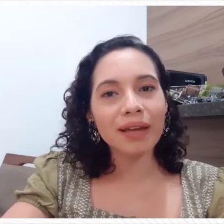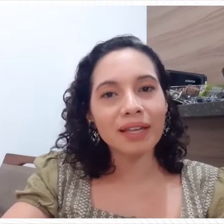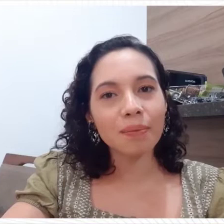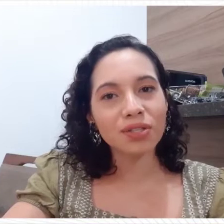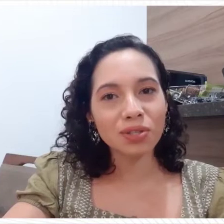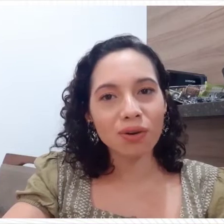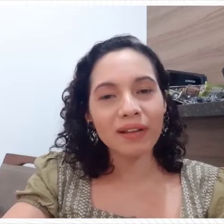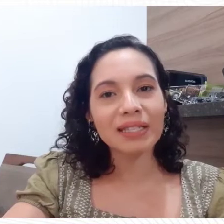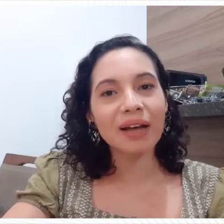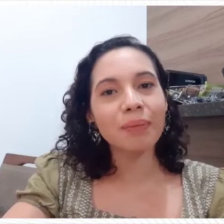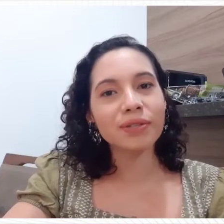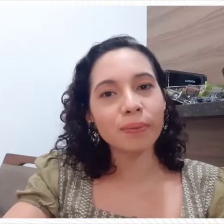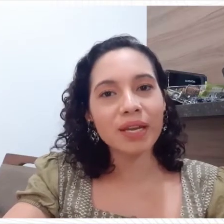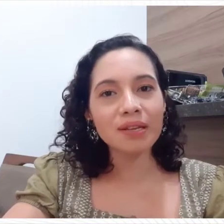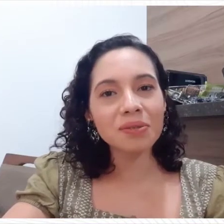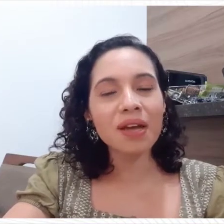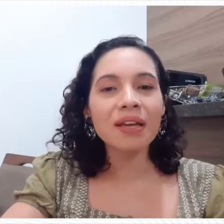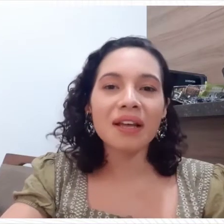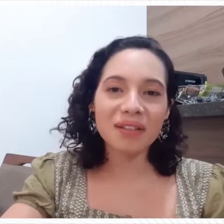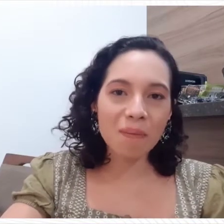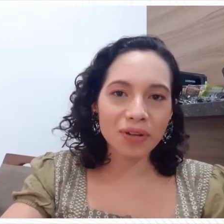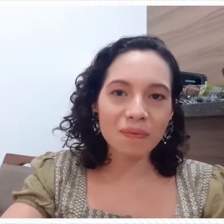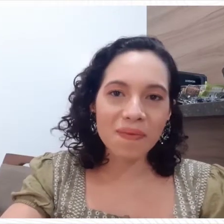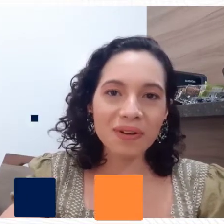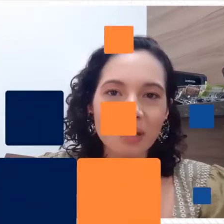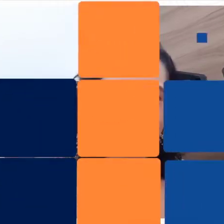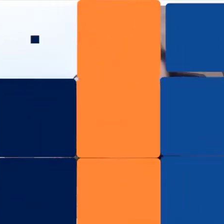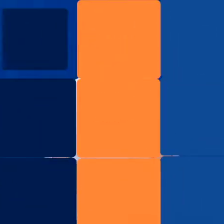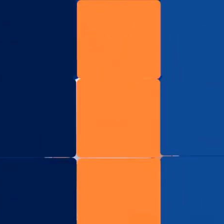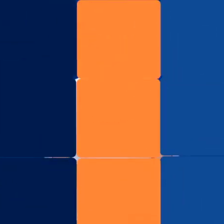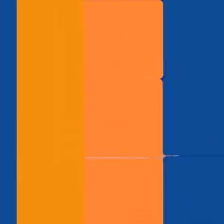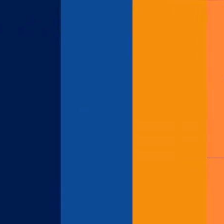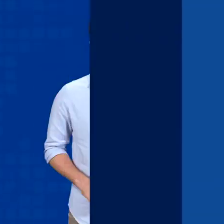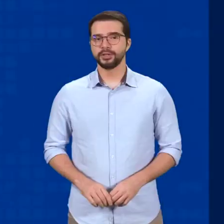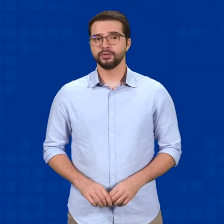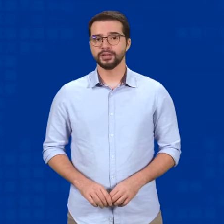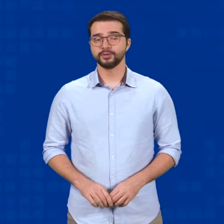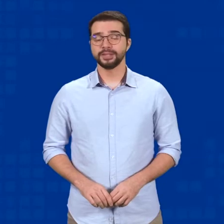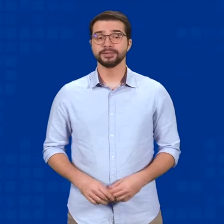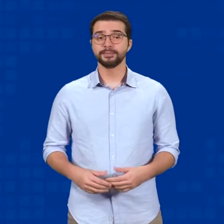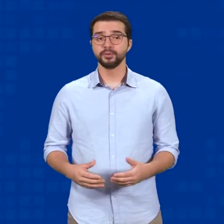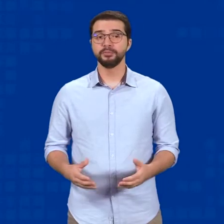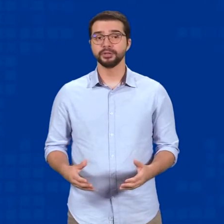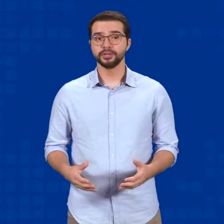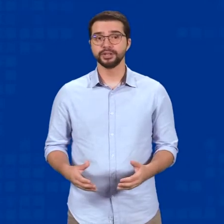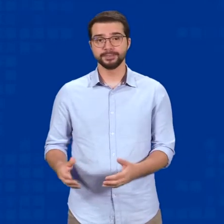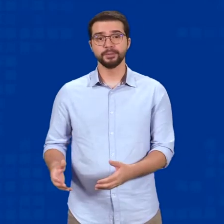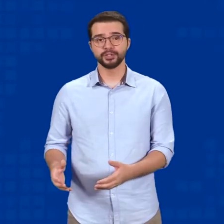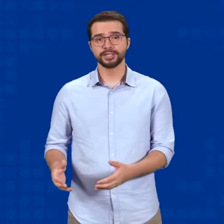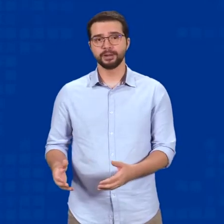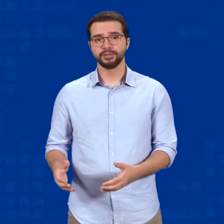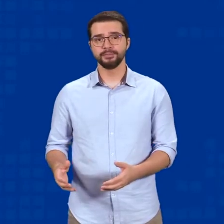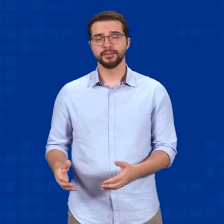estou aberta aí para a gente conversar mais sobre isso. E até um próximo programa. E ter cuidado com a saúde mental é sempre muito importante, né? É